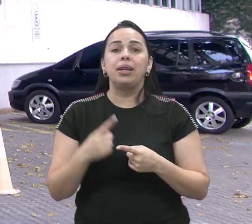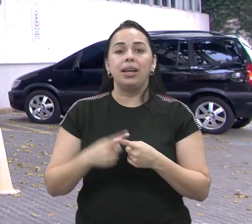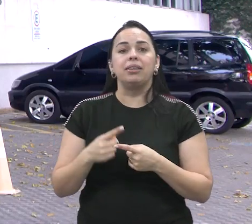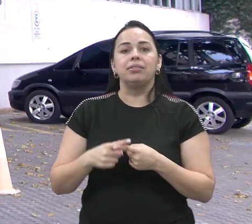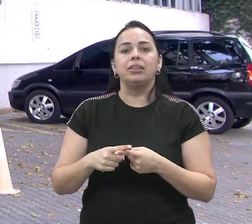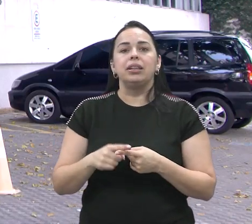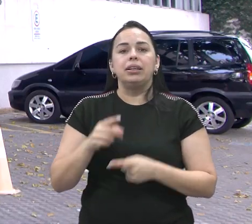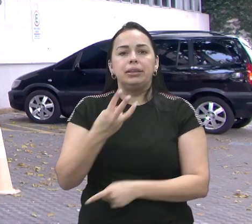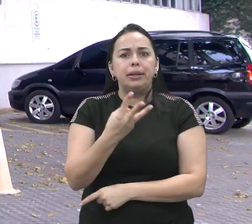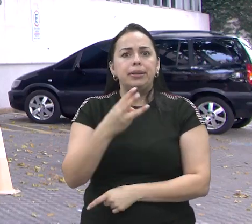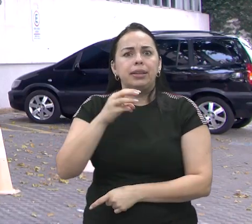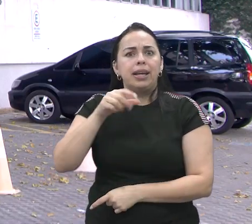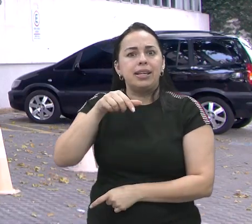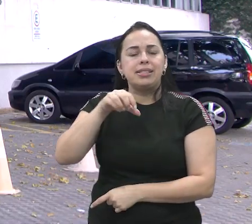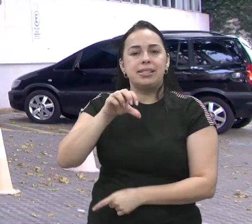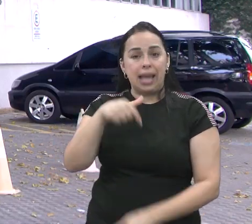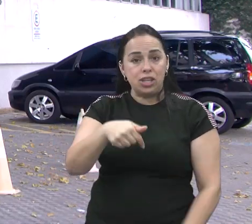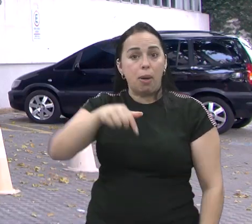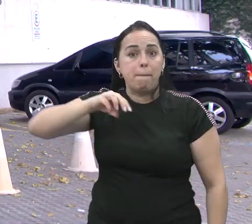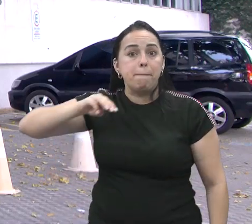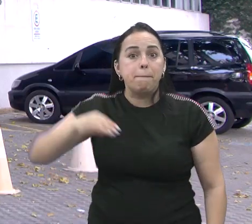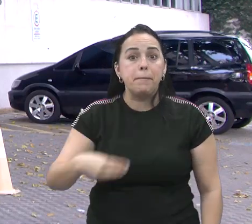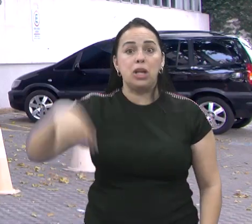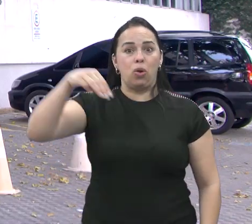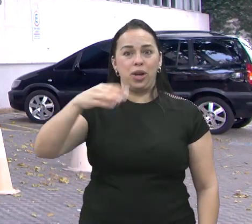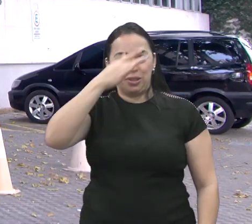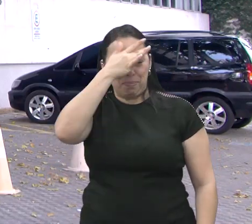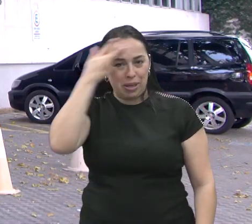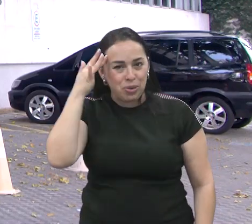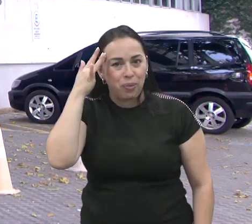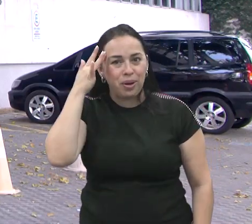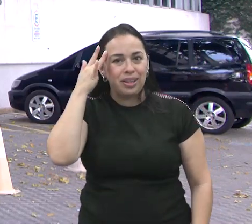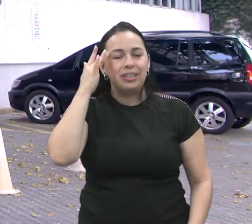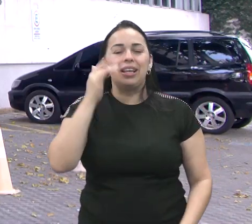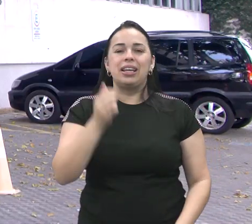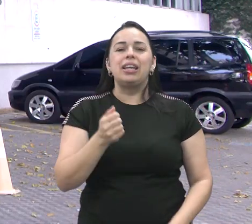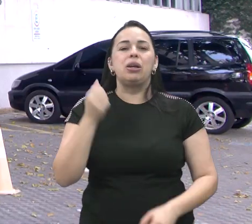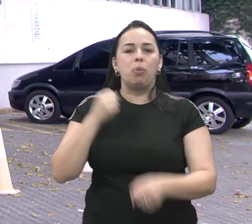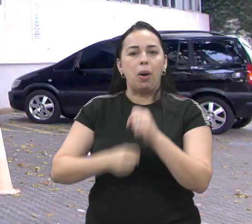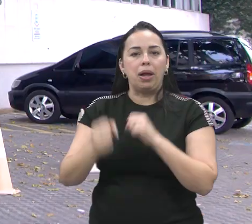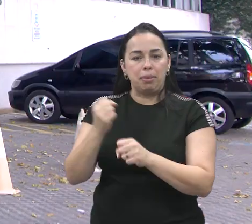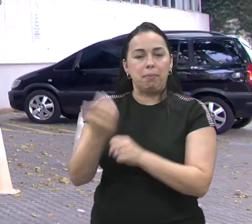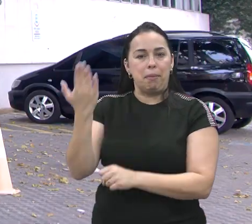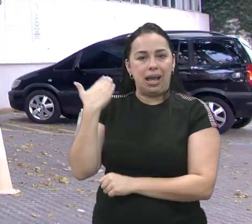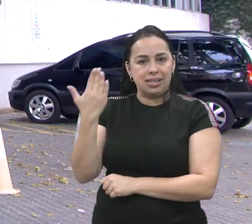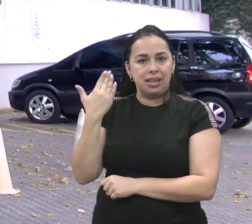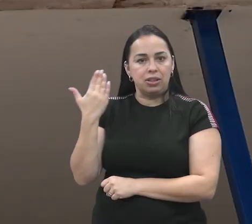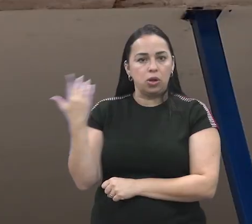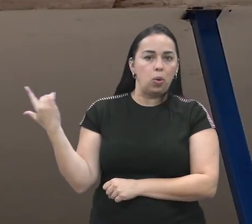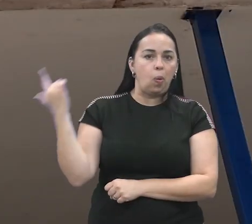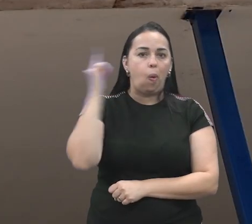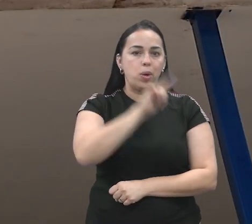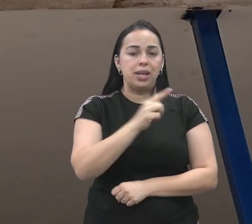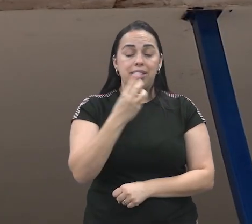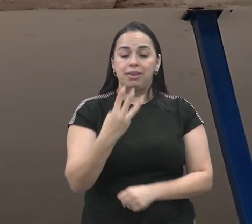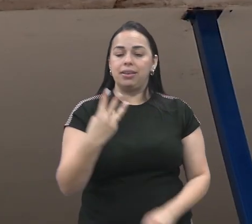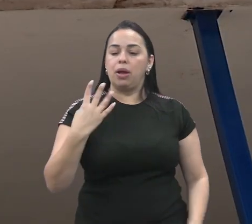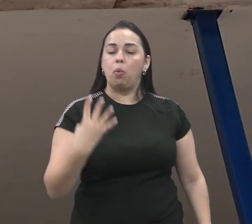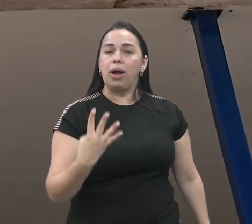o INSS, das quase 37 milhões de pessoas elegíveis à prova de vida em 2024, cerca